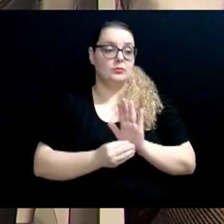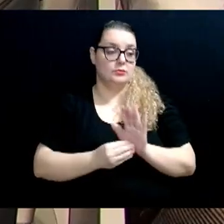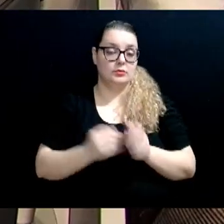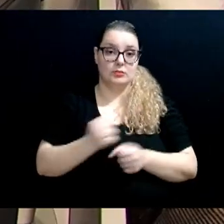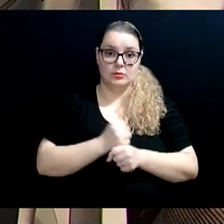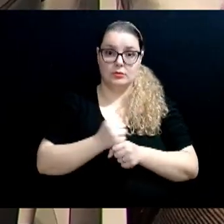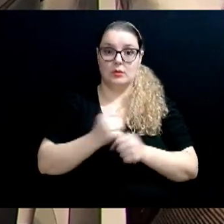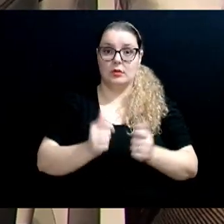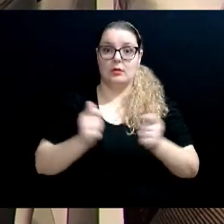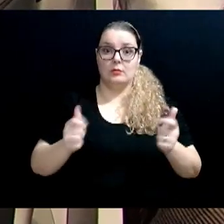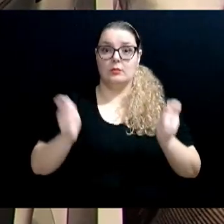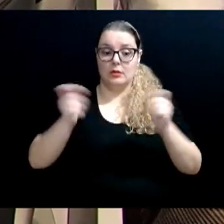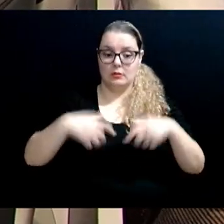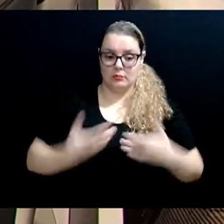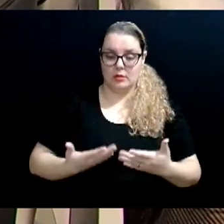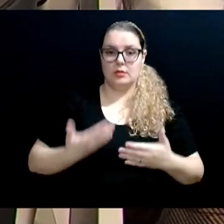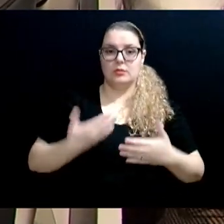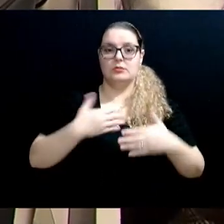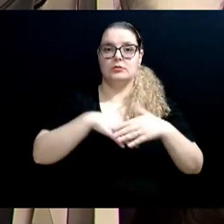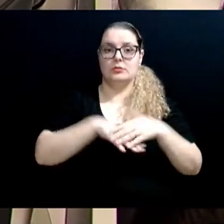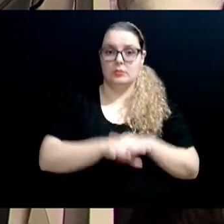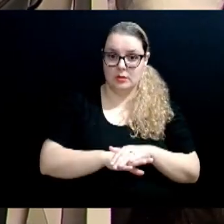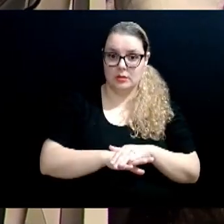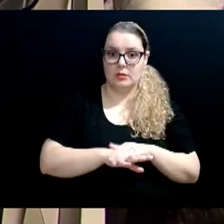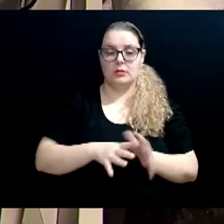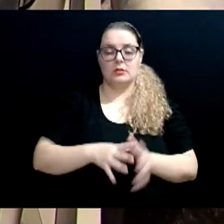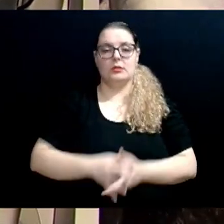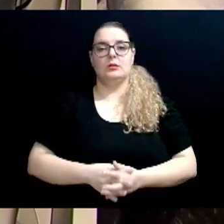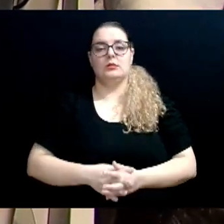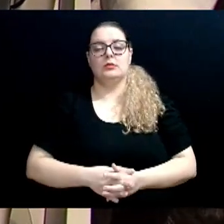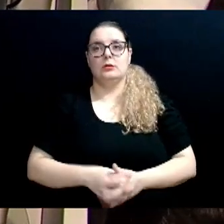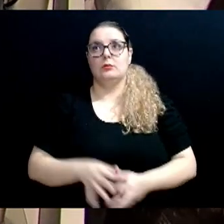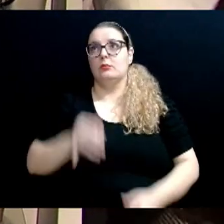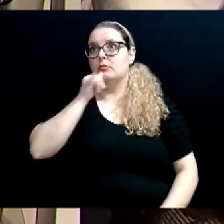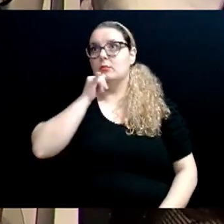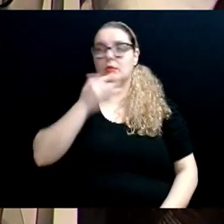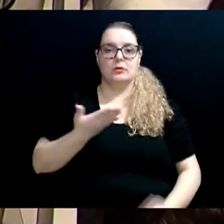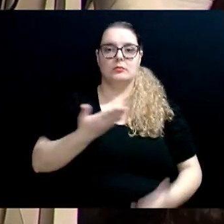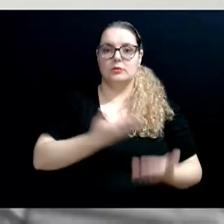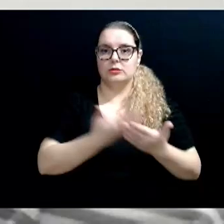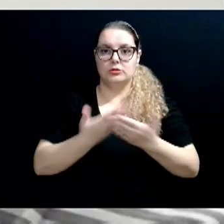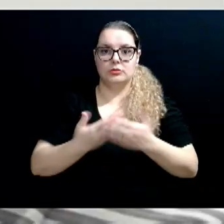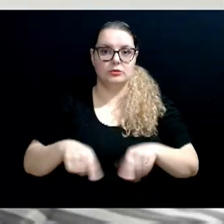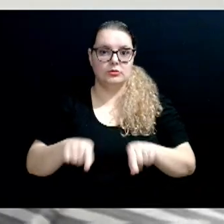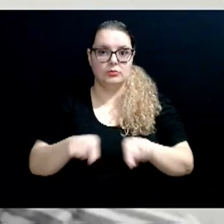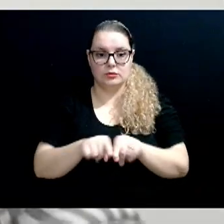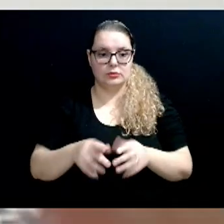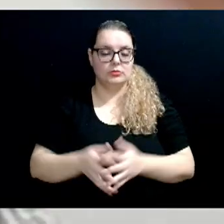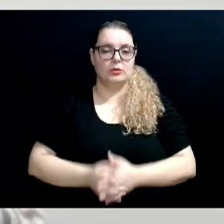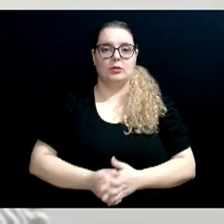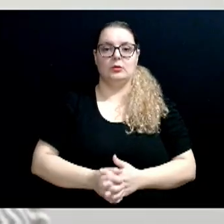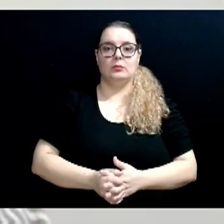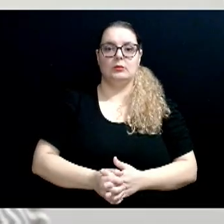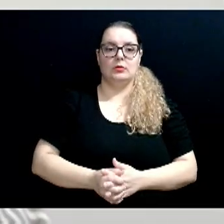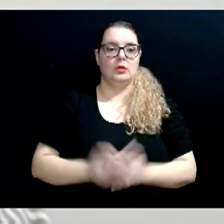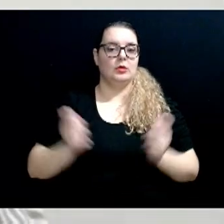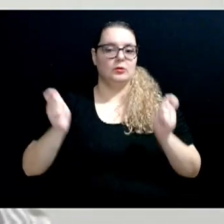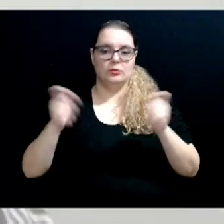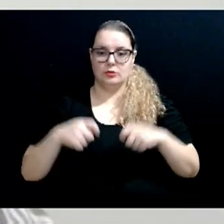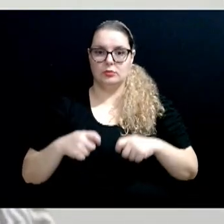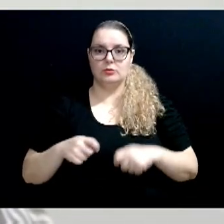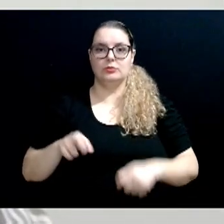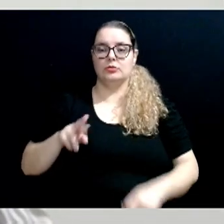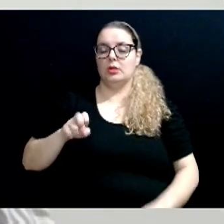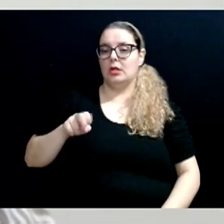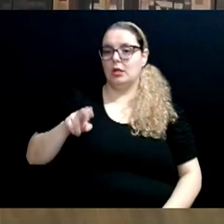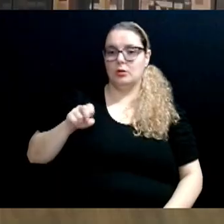capacidade de armazenamento. Por exemplo, estudos também, estudos com possibilidades de reuso. Nós temos em Campinas hoje